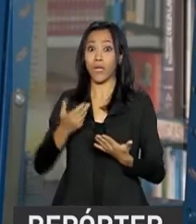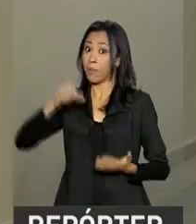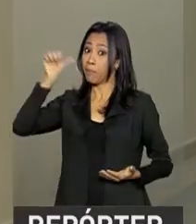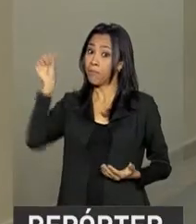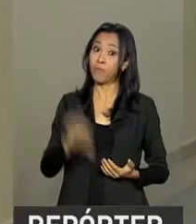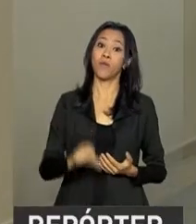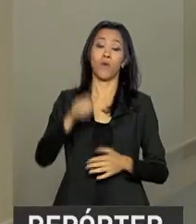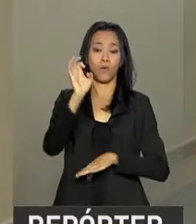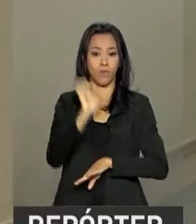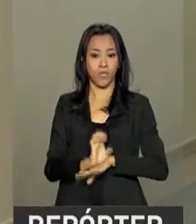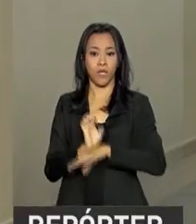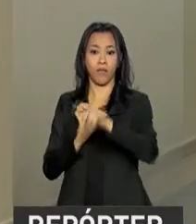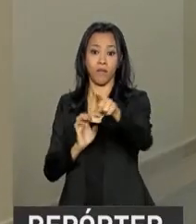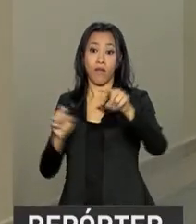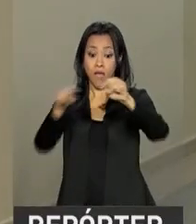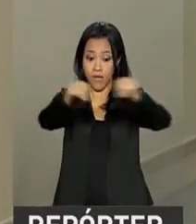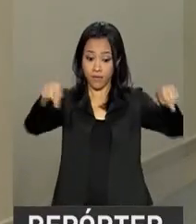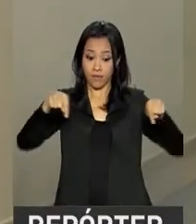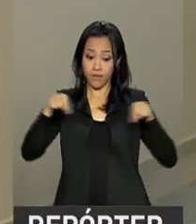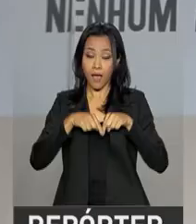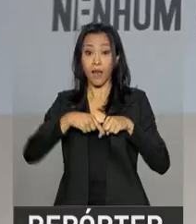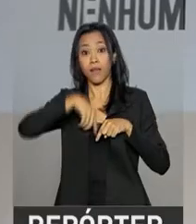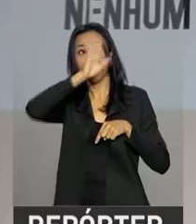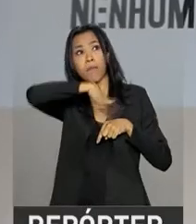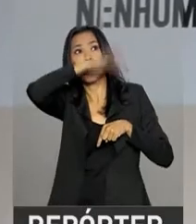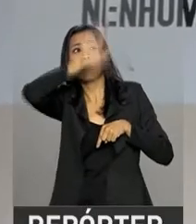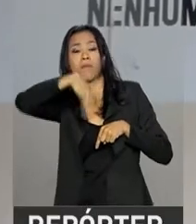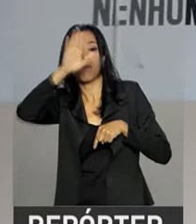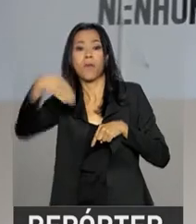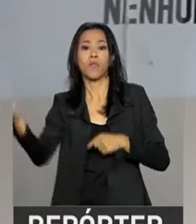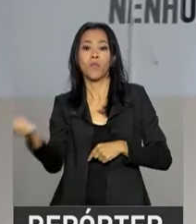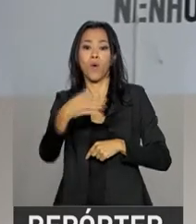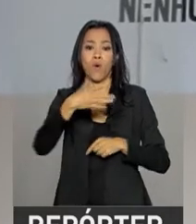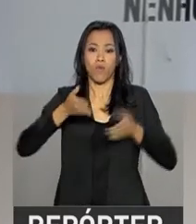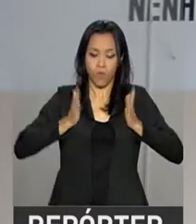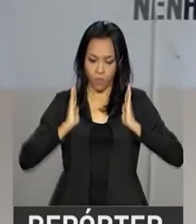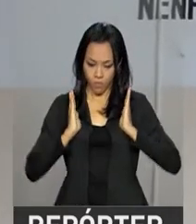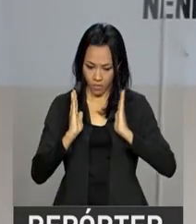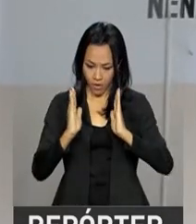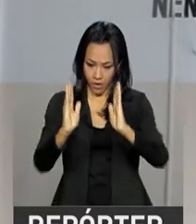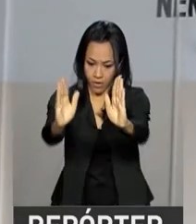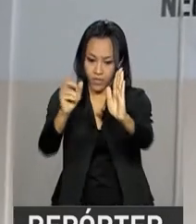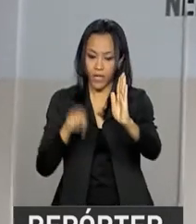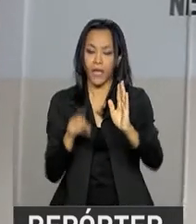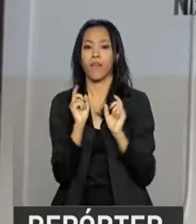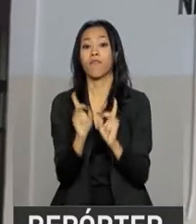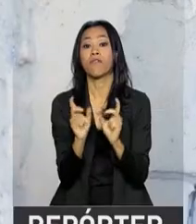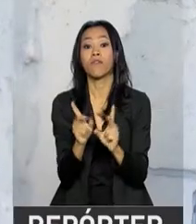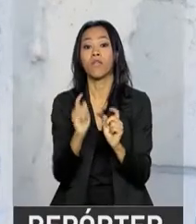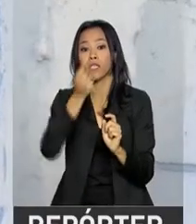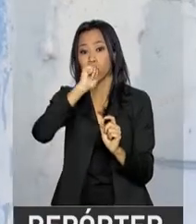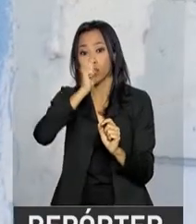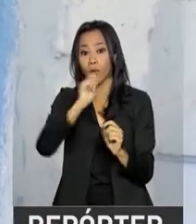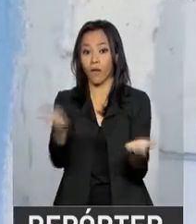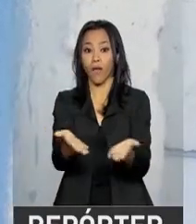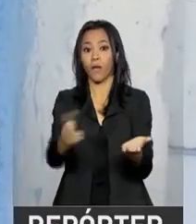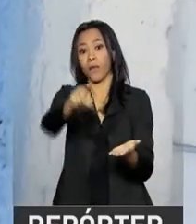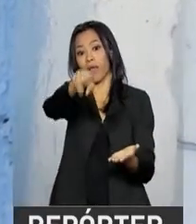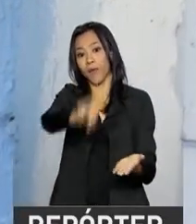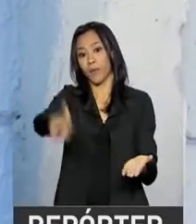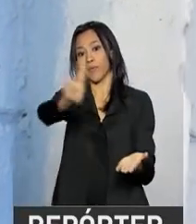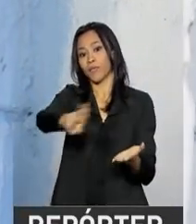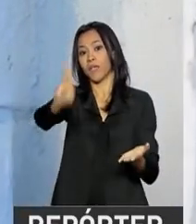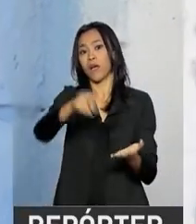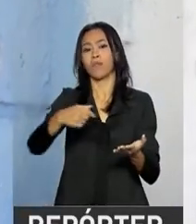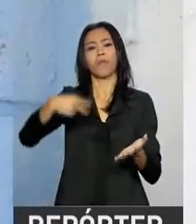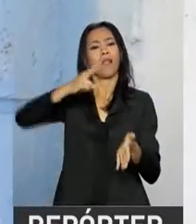estado as salas ganharam pintura nova o pátio que era um ponto de venda e consumo de drogas agora é usado para